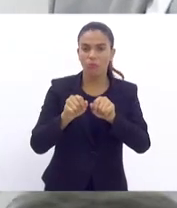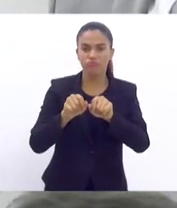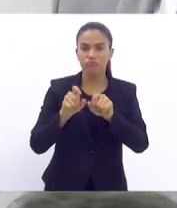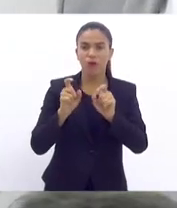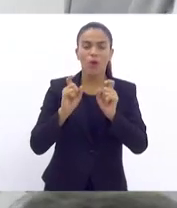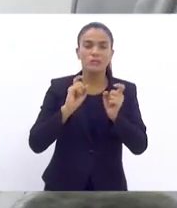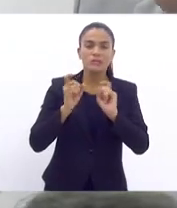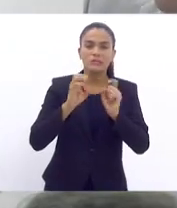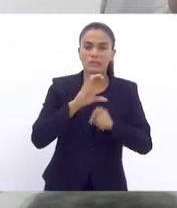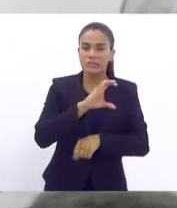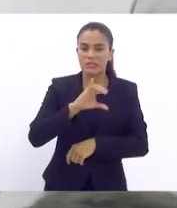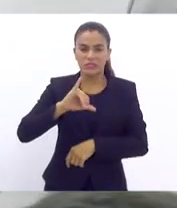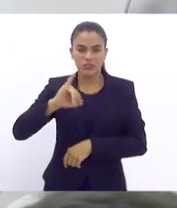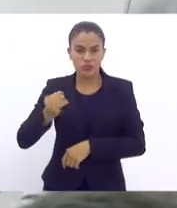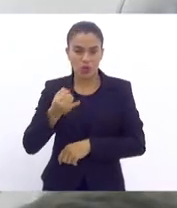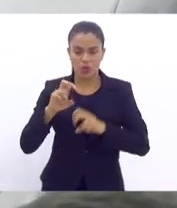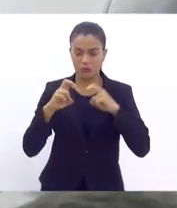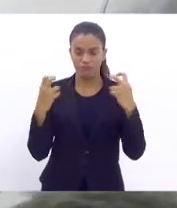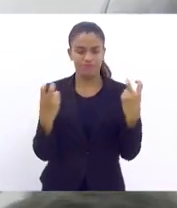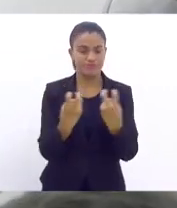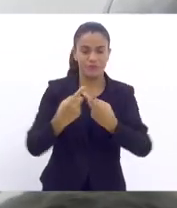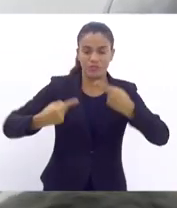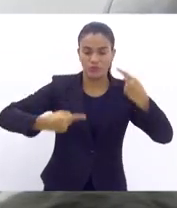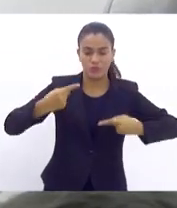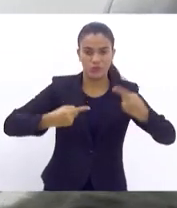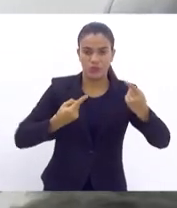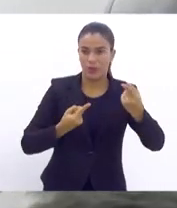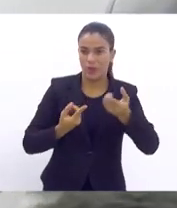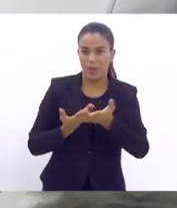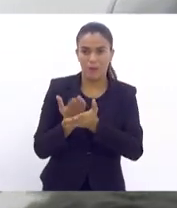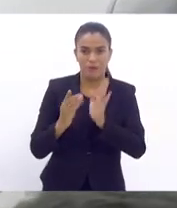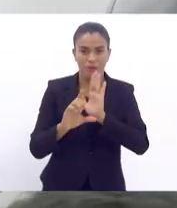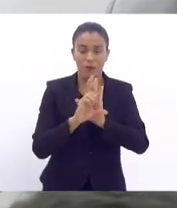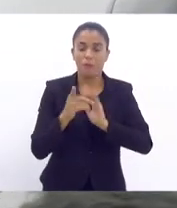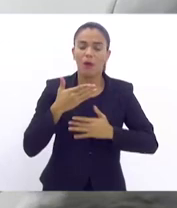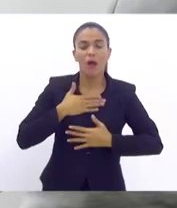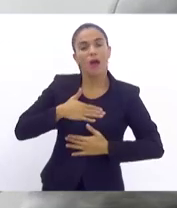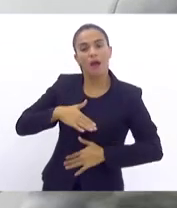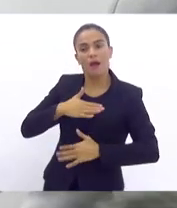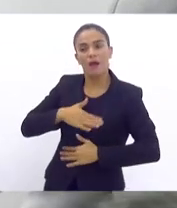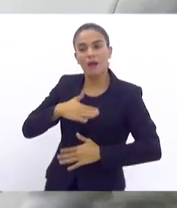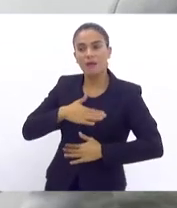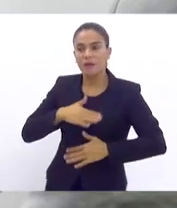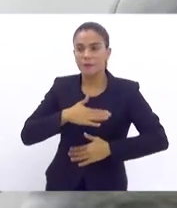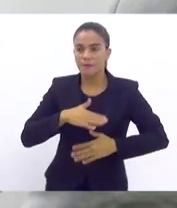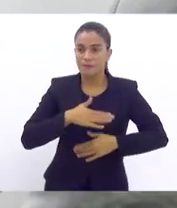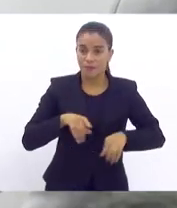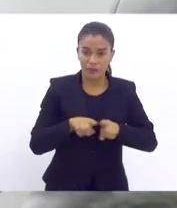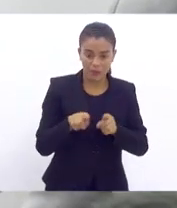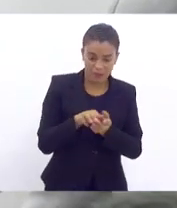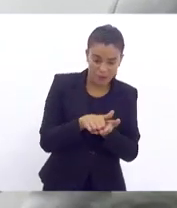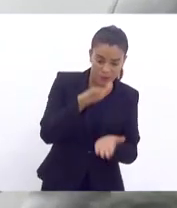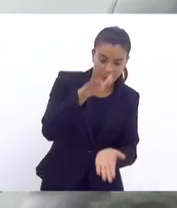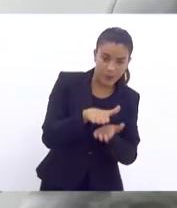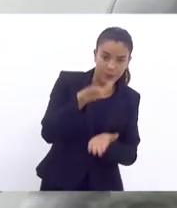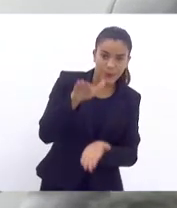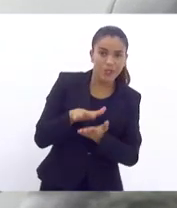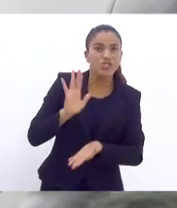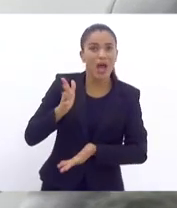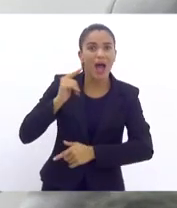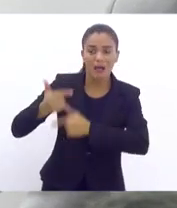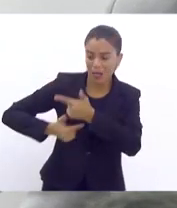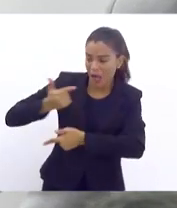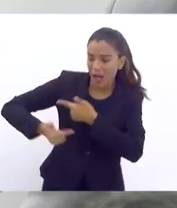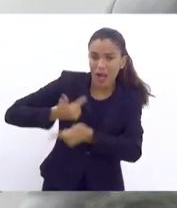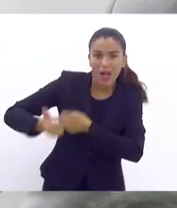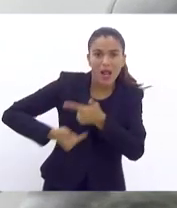ccj para dar uma uma calmaria as assessorias e porque com esse volume acelerado que nós imprimimos